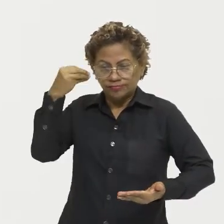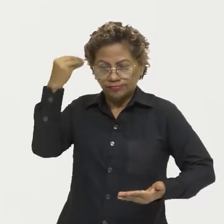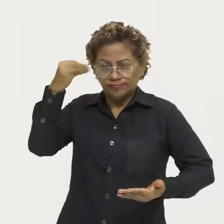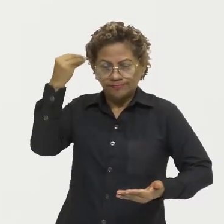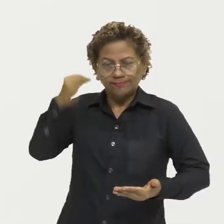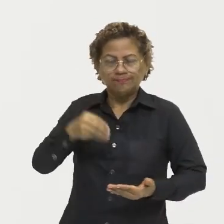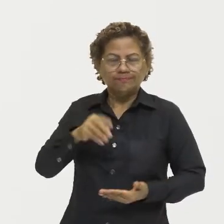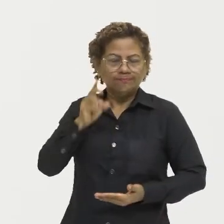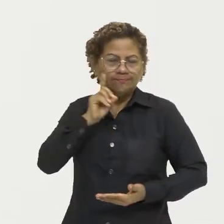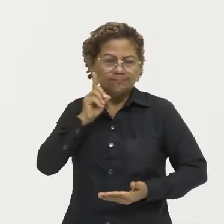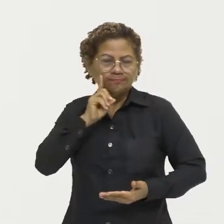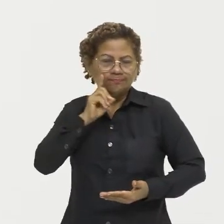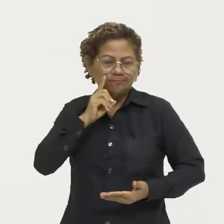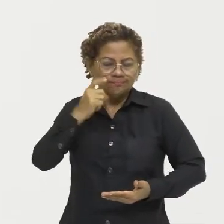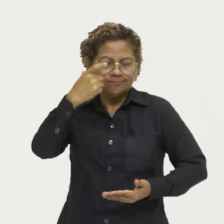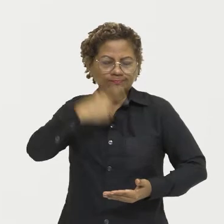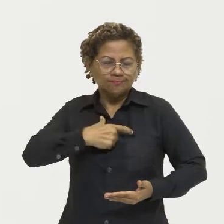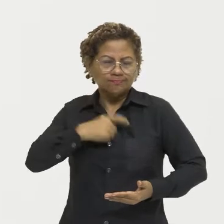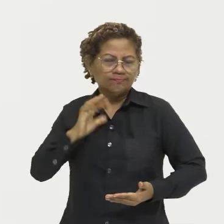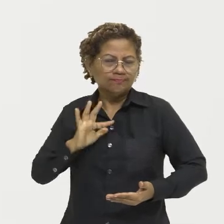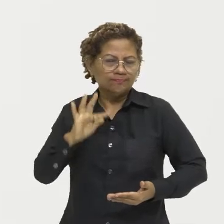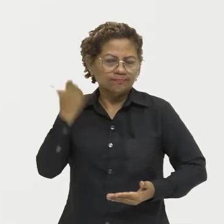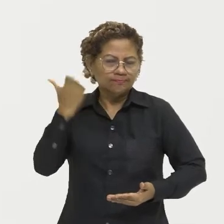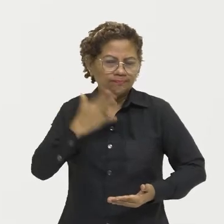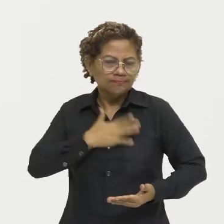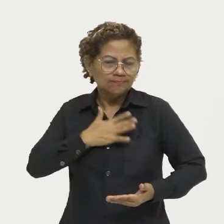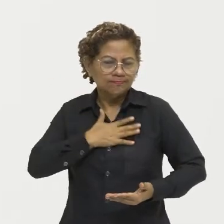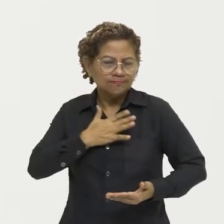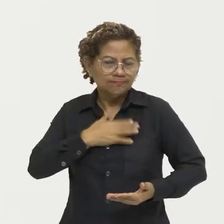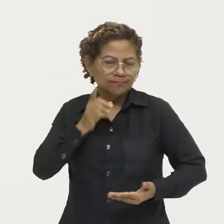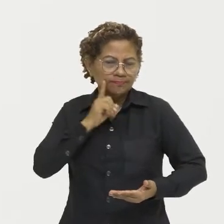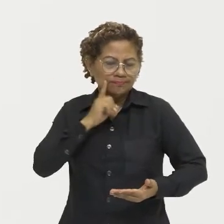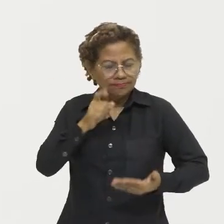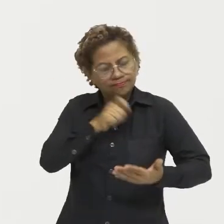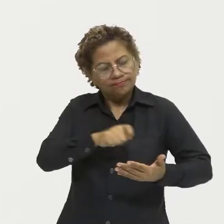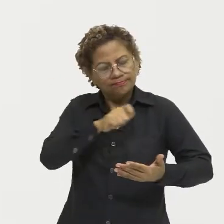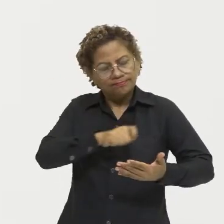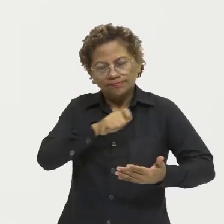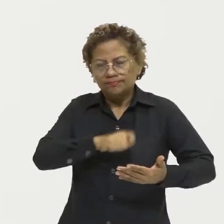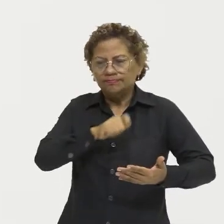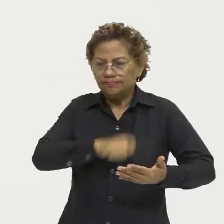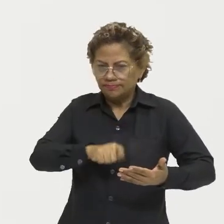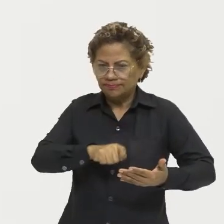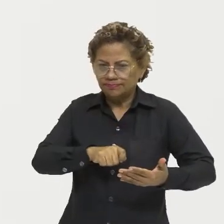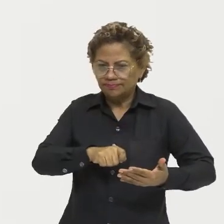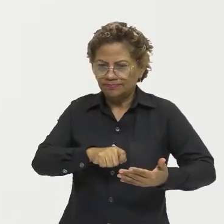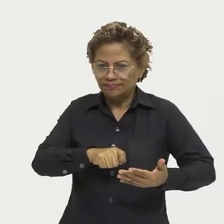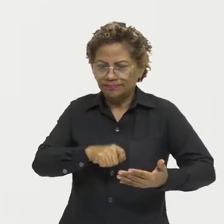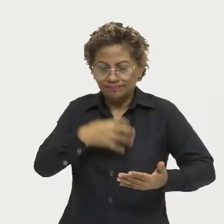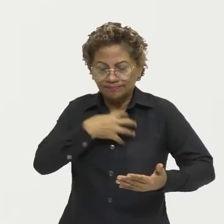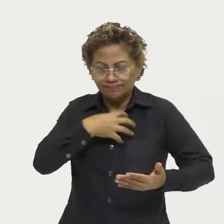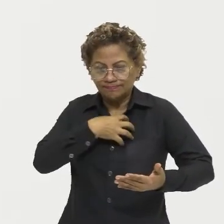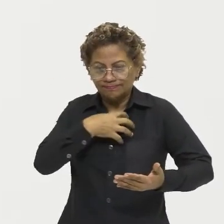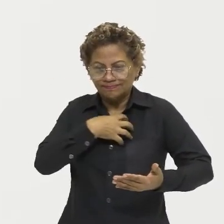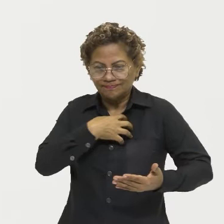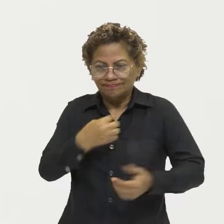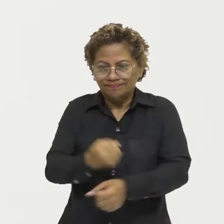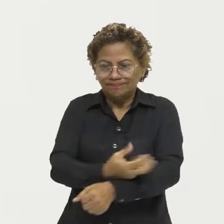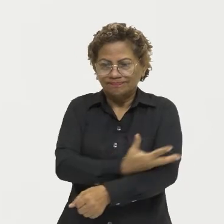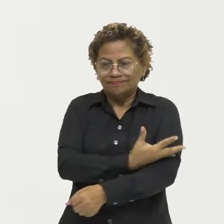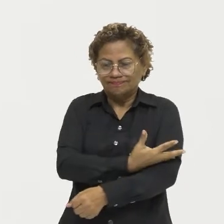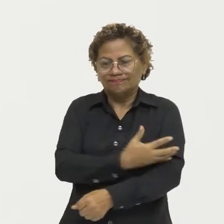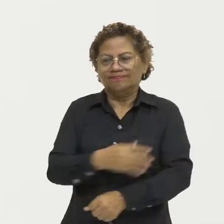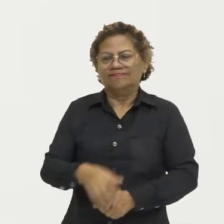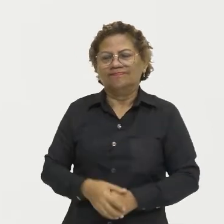o que aconteceu daquele dia. E sempre vai estar voltado para os seus sentimentos, ou